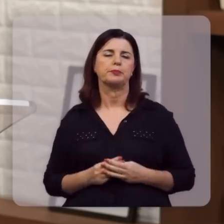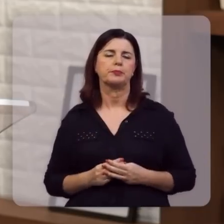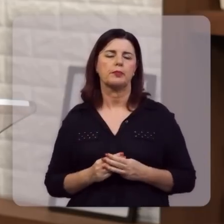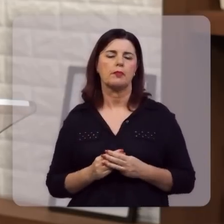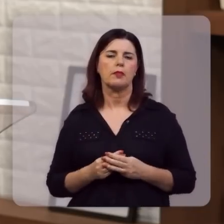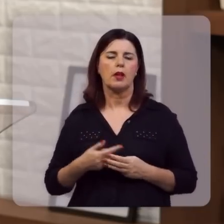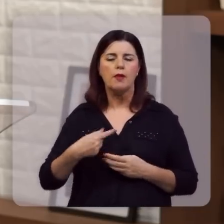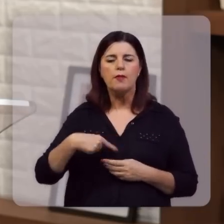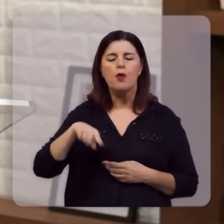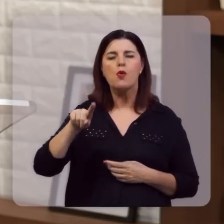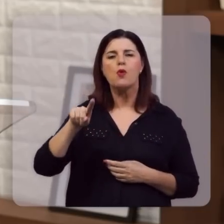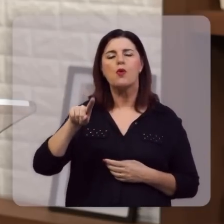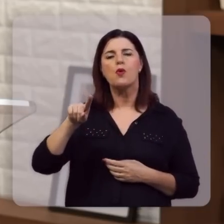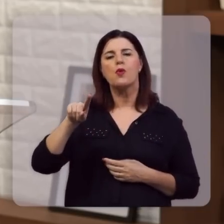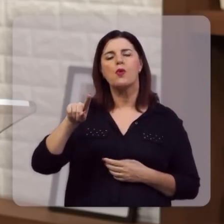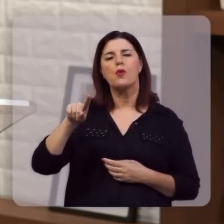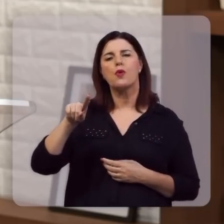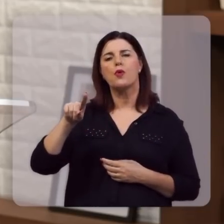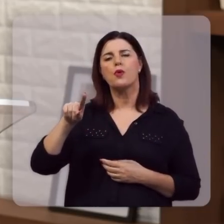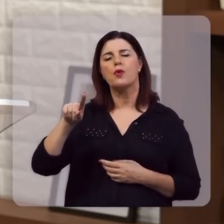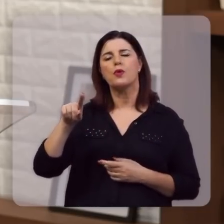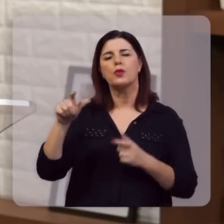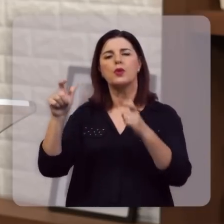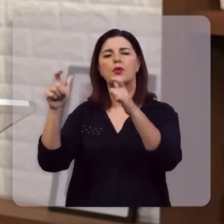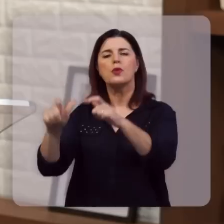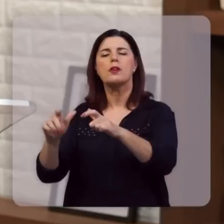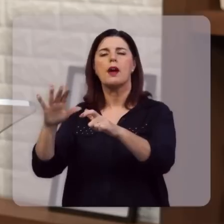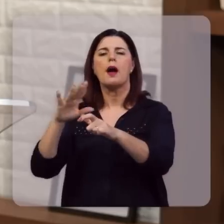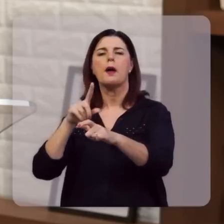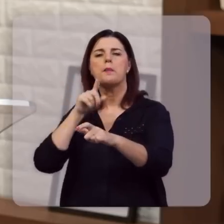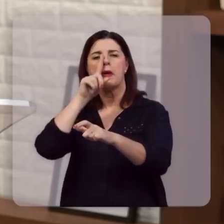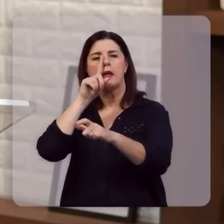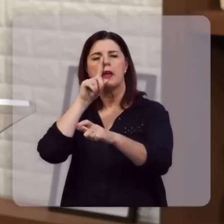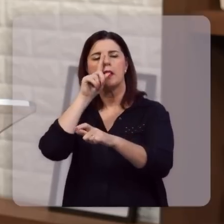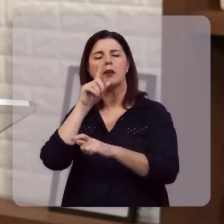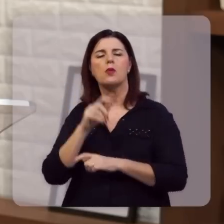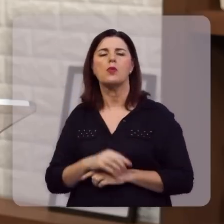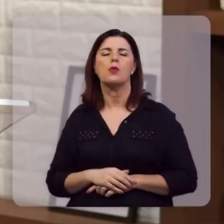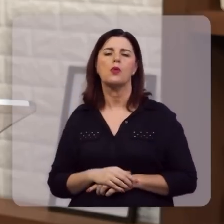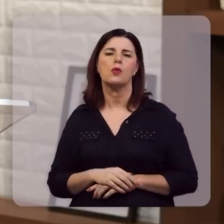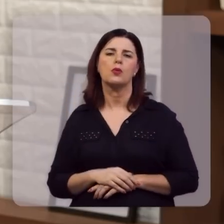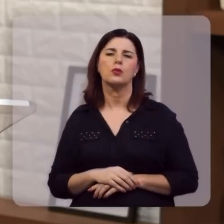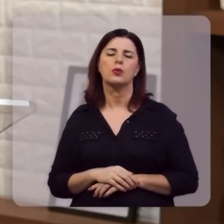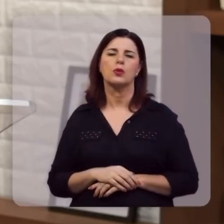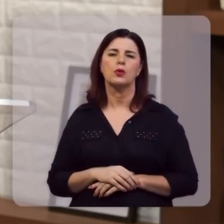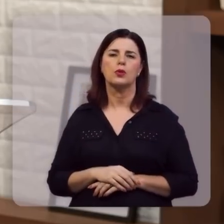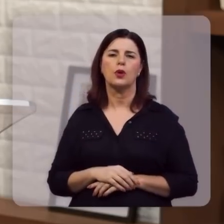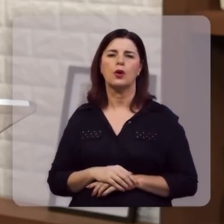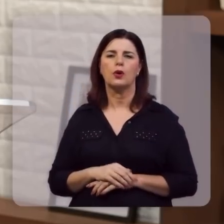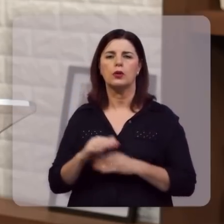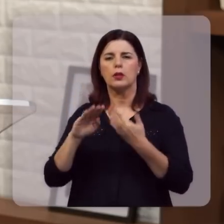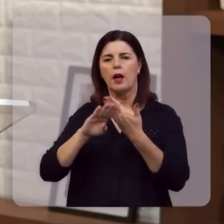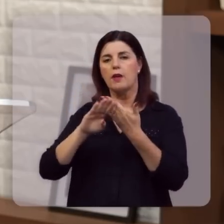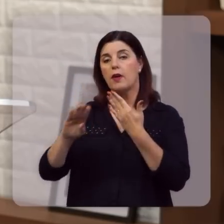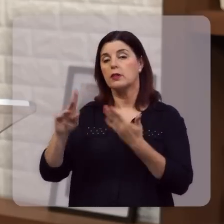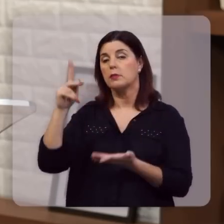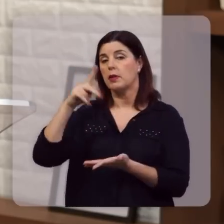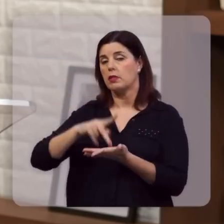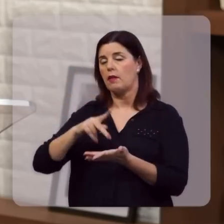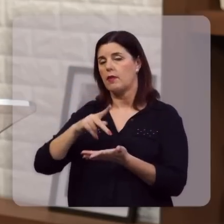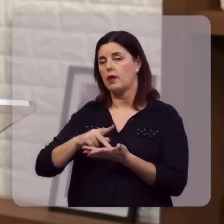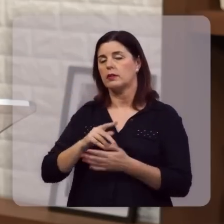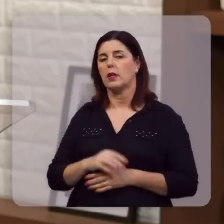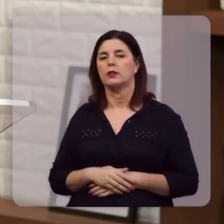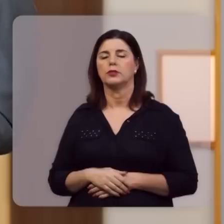e rumaram para uma perigosa apostasia religiosa e afastamento da verdade.